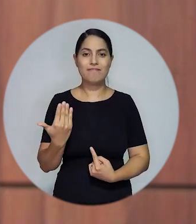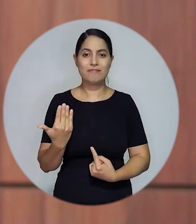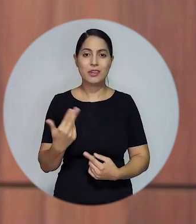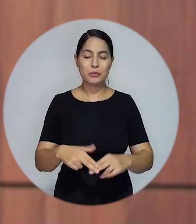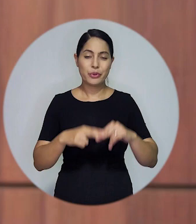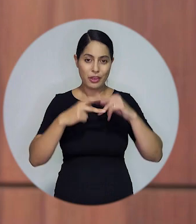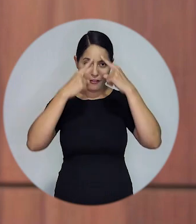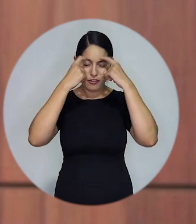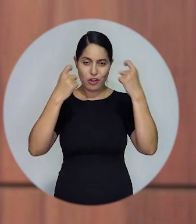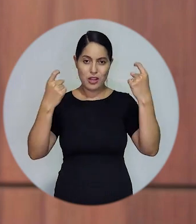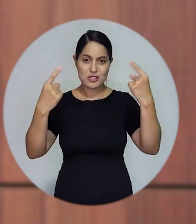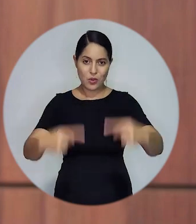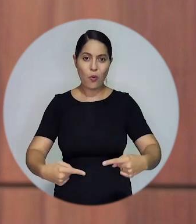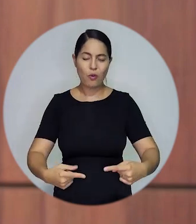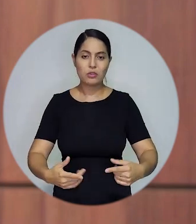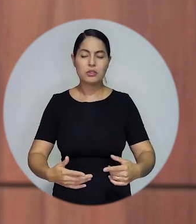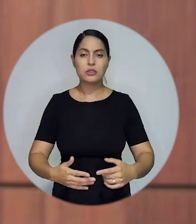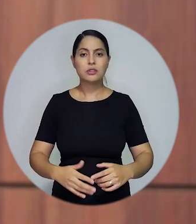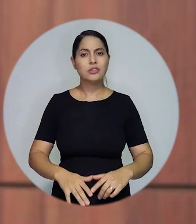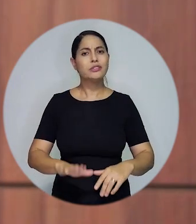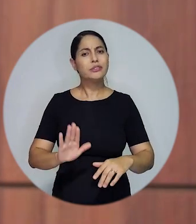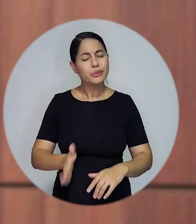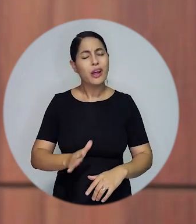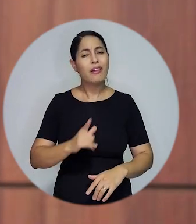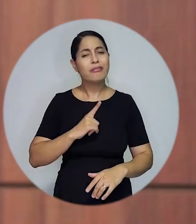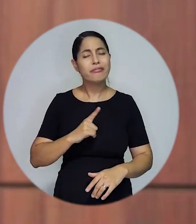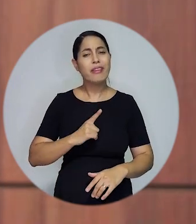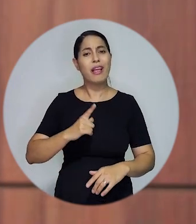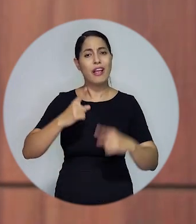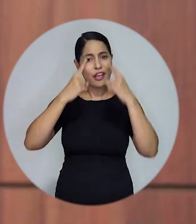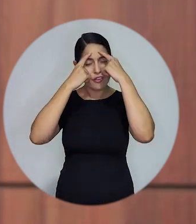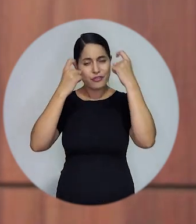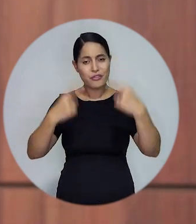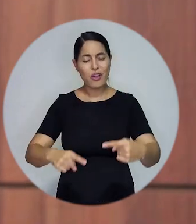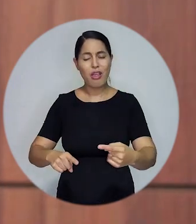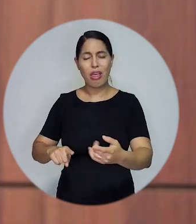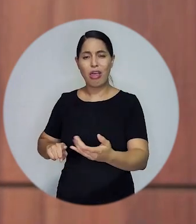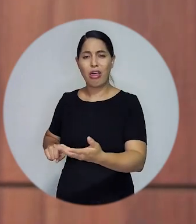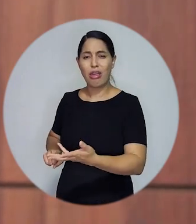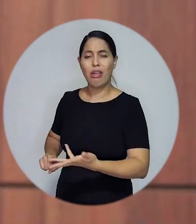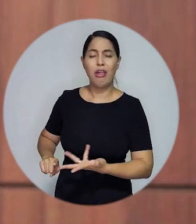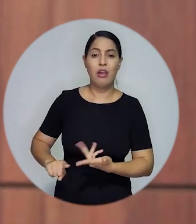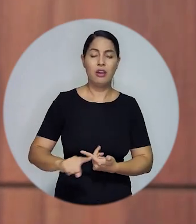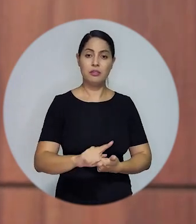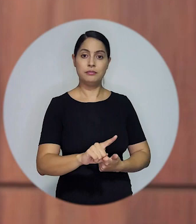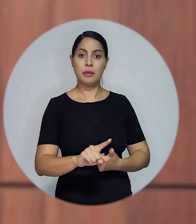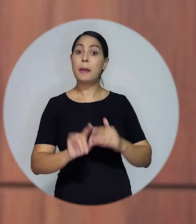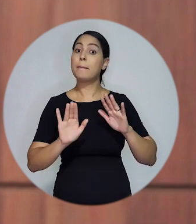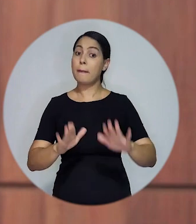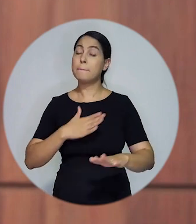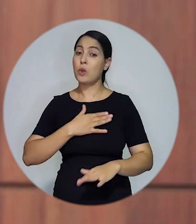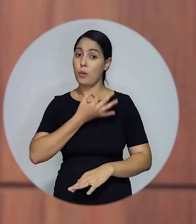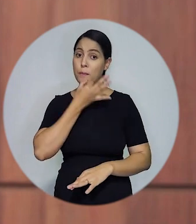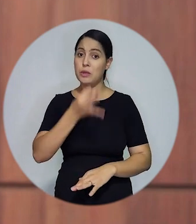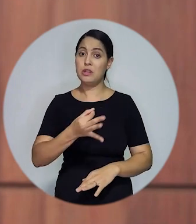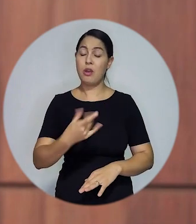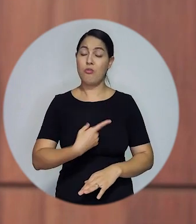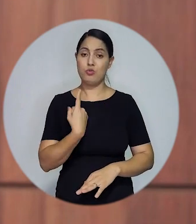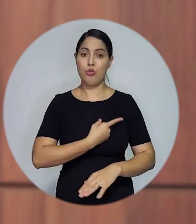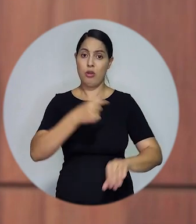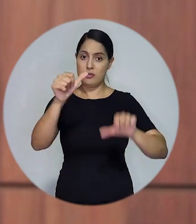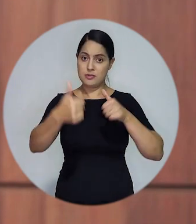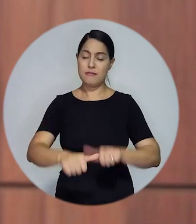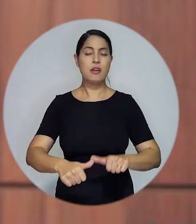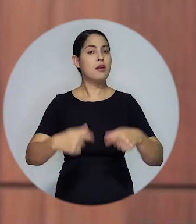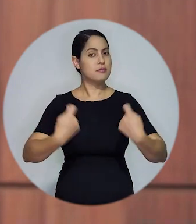a violência, as manifestações, elas perpassam, e aí eu acho que a gente tem que fazer